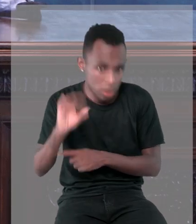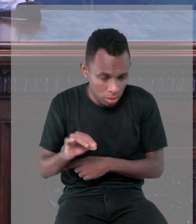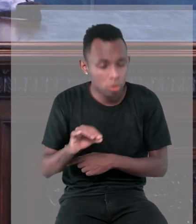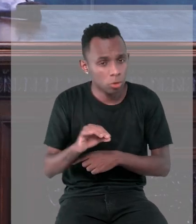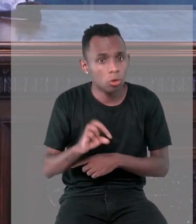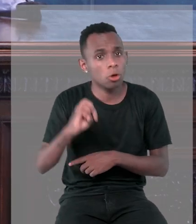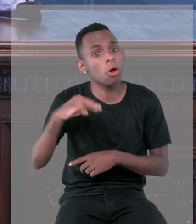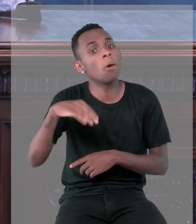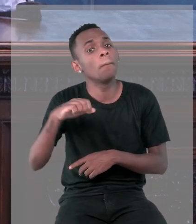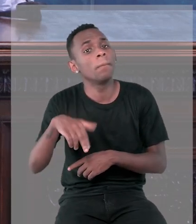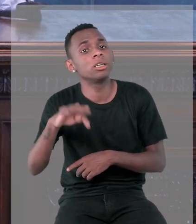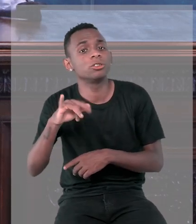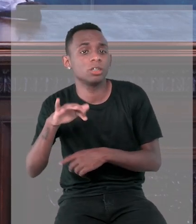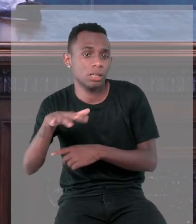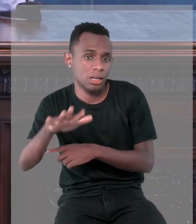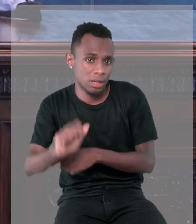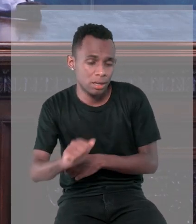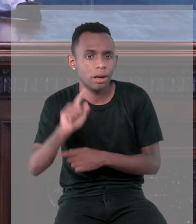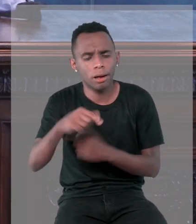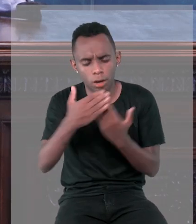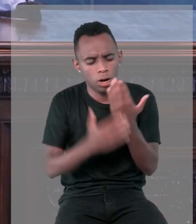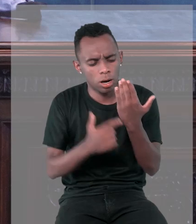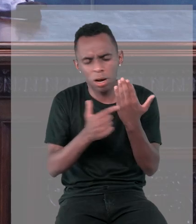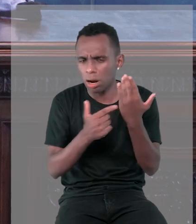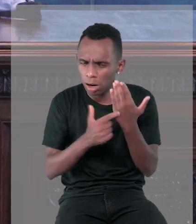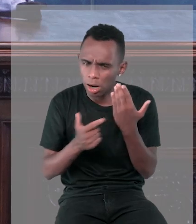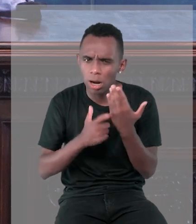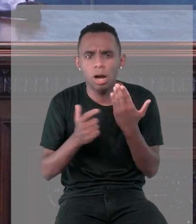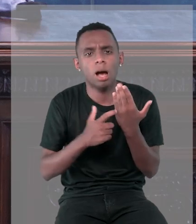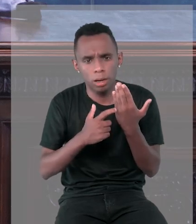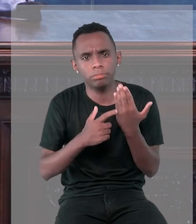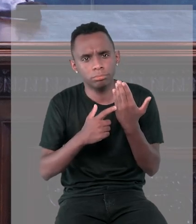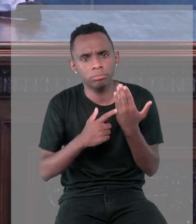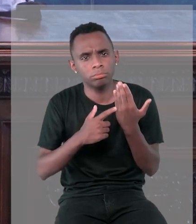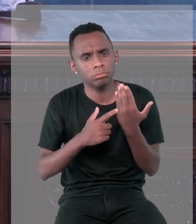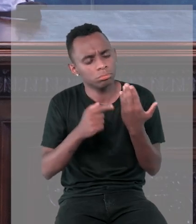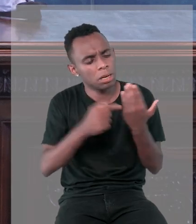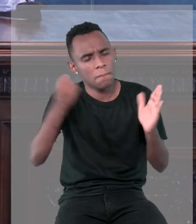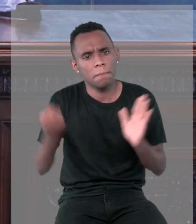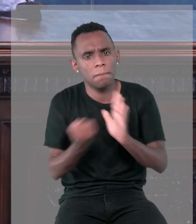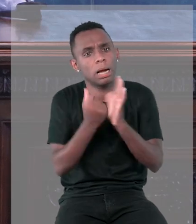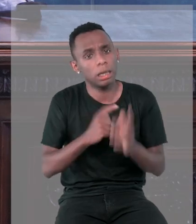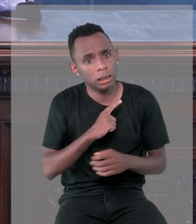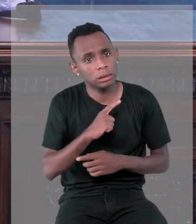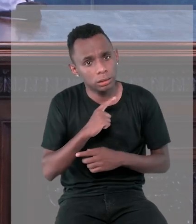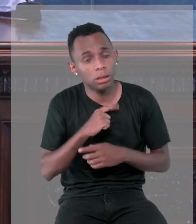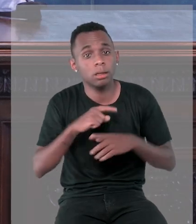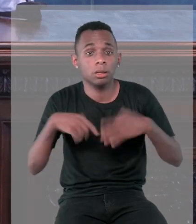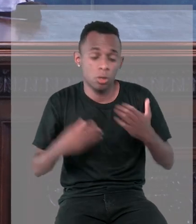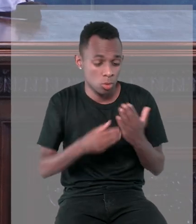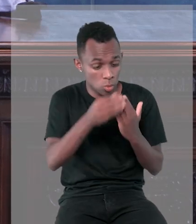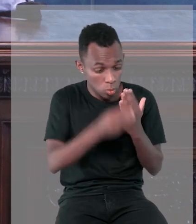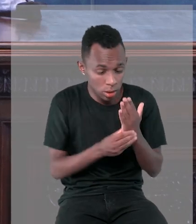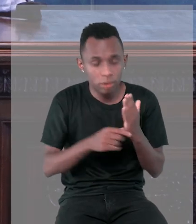tal, então fica aí essa capa muito lírica, muito bucólica, né? Enquanto que o